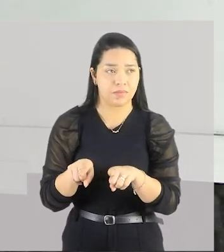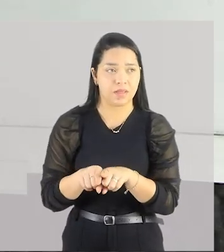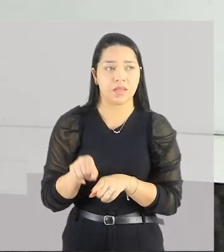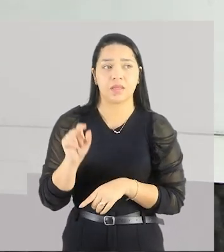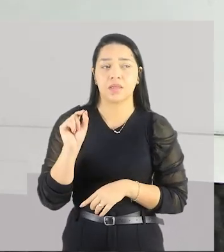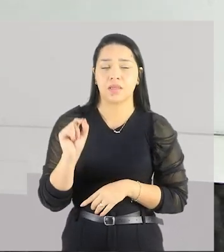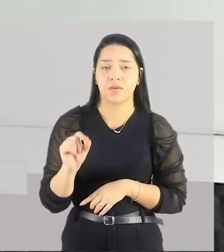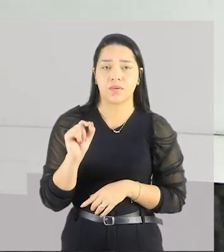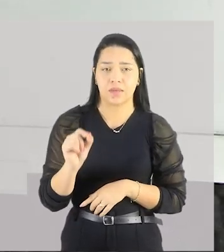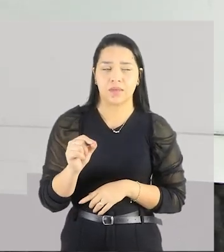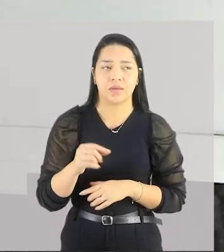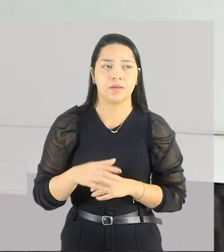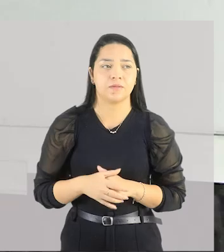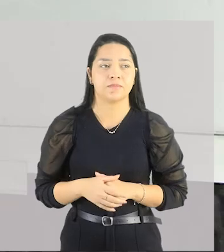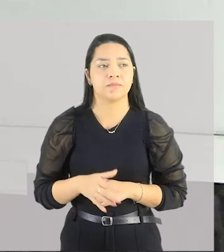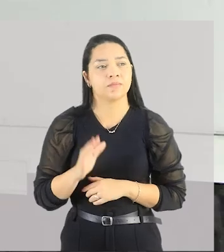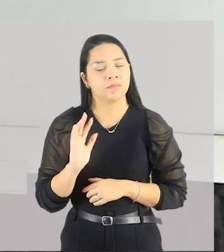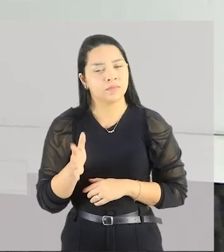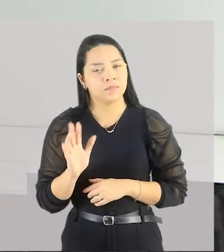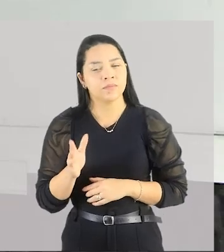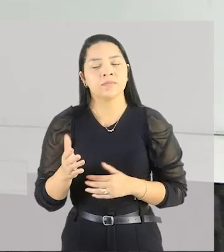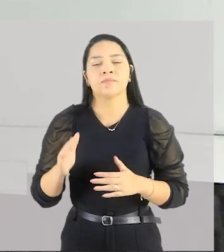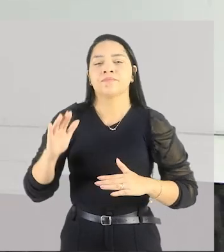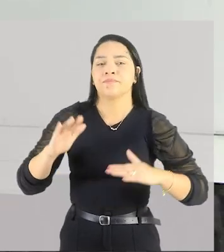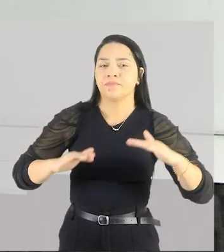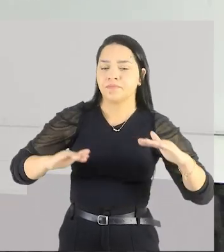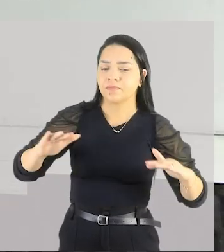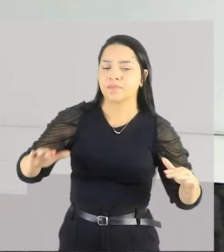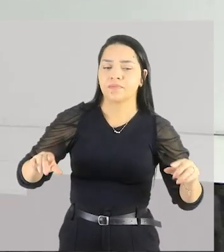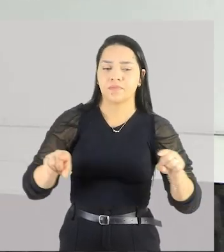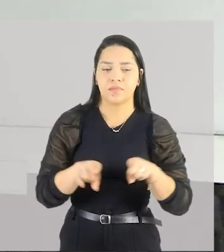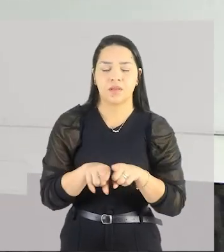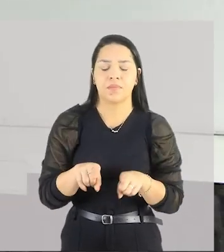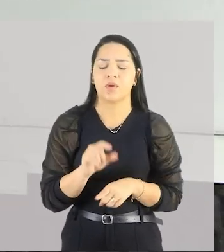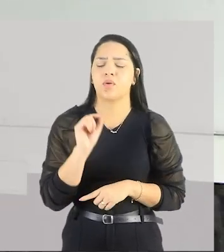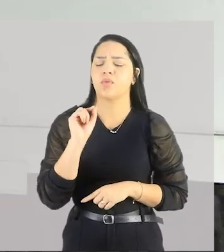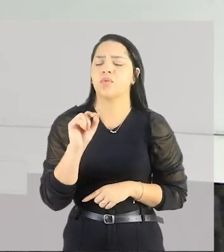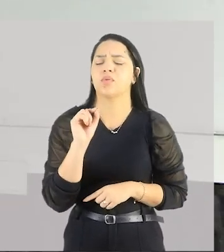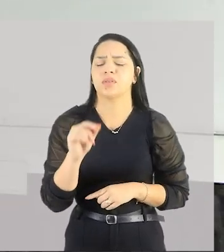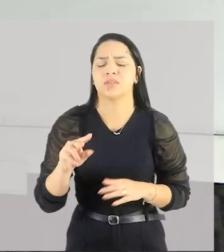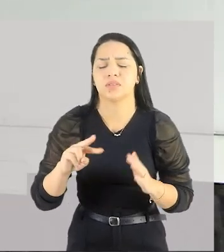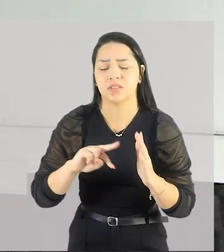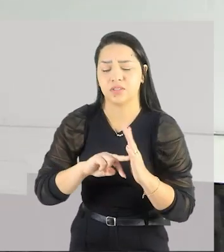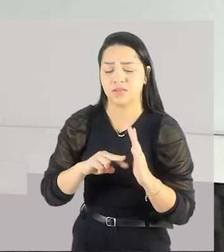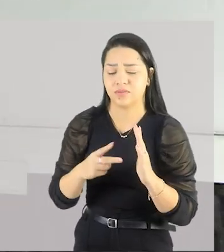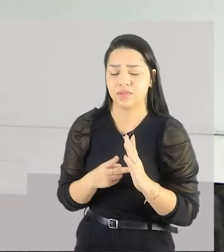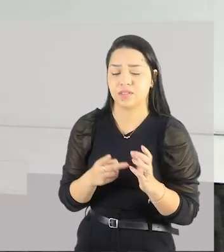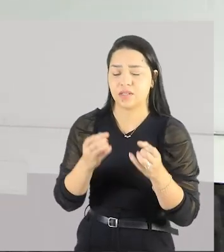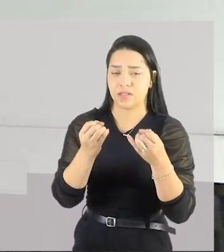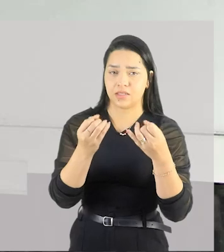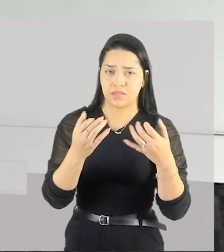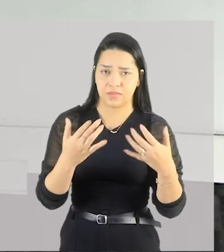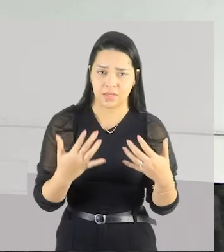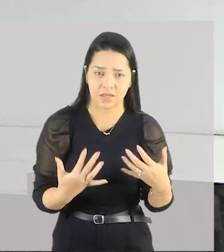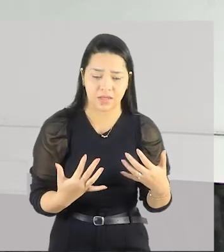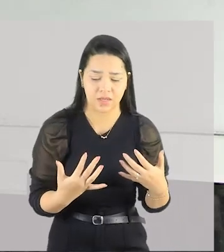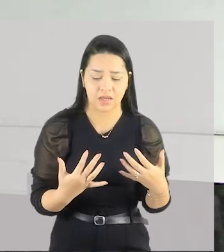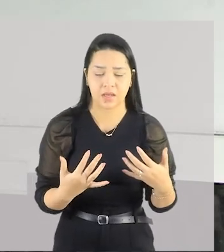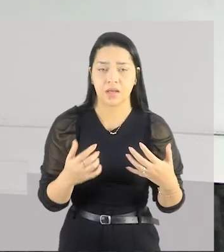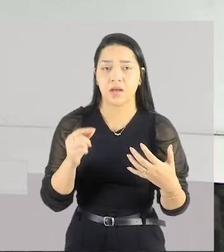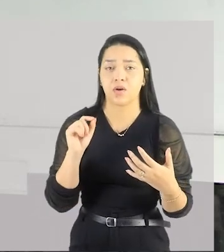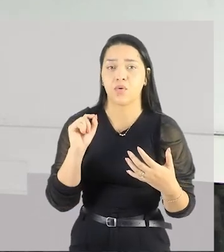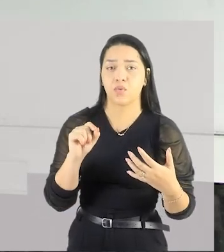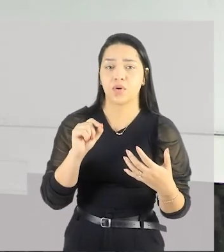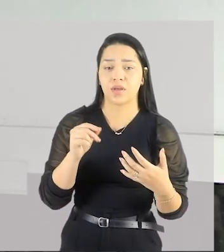é diretamente proporcional à massa, tá? Dos satélites. Agora, o que significa